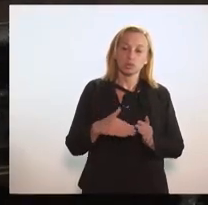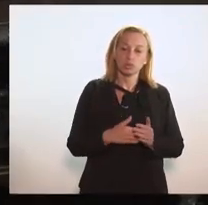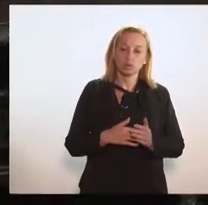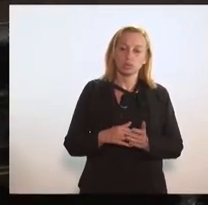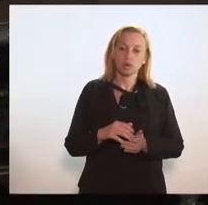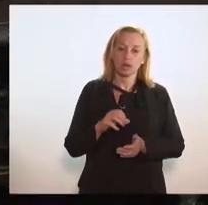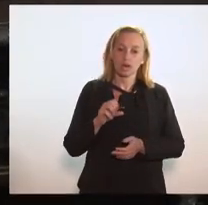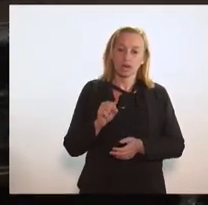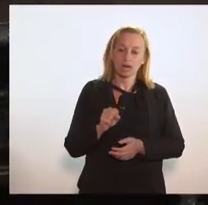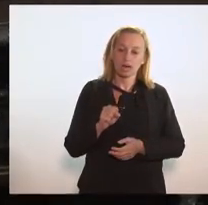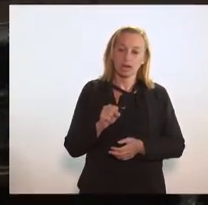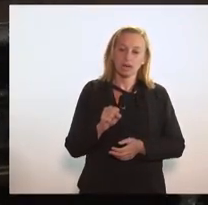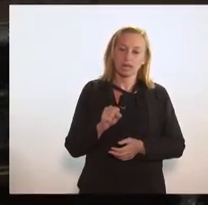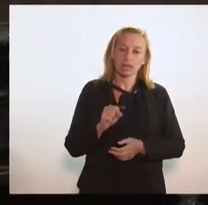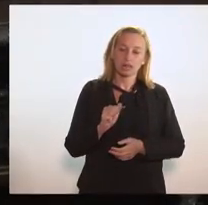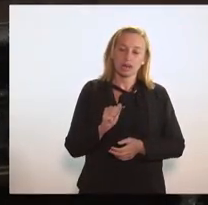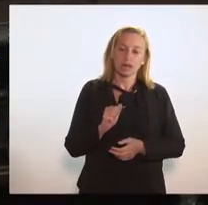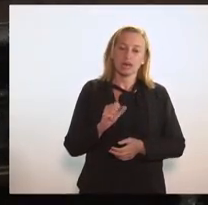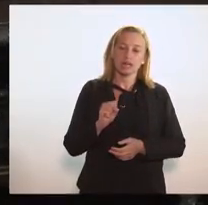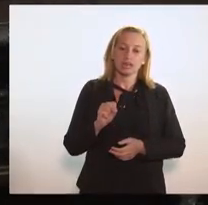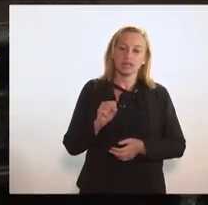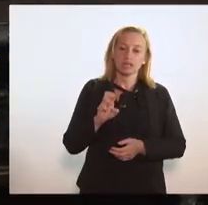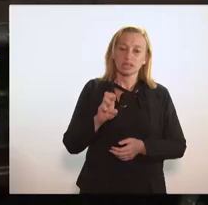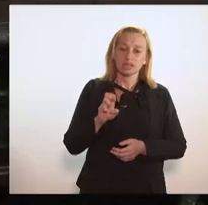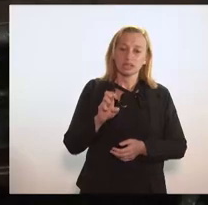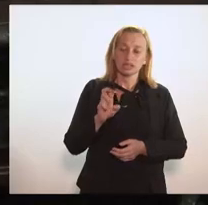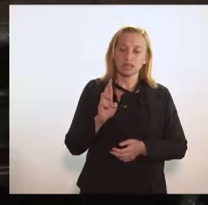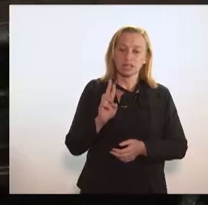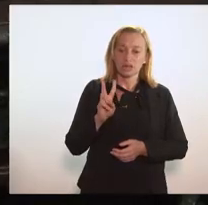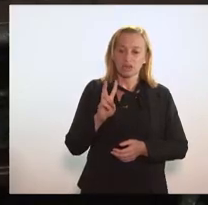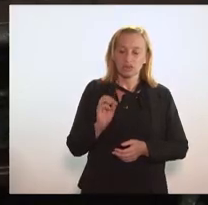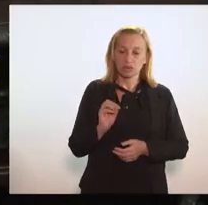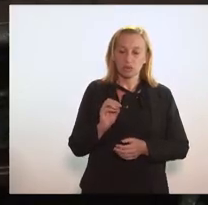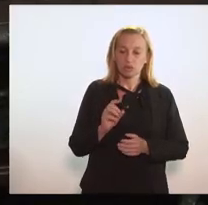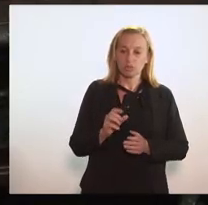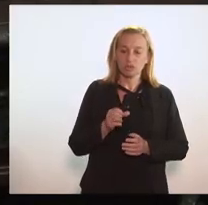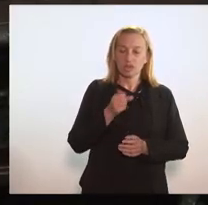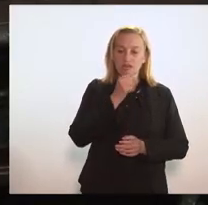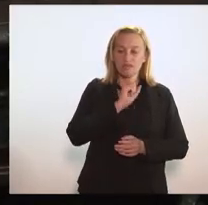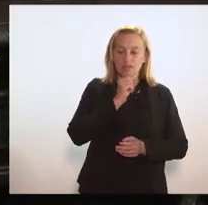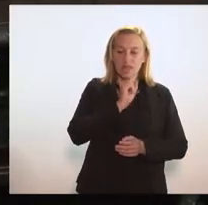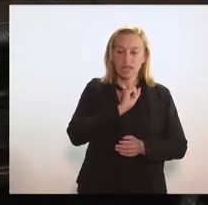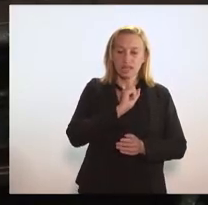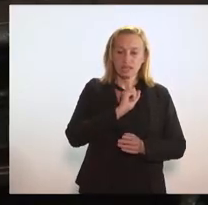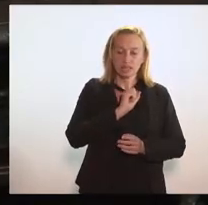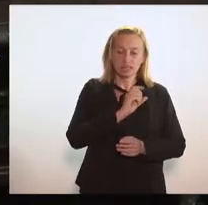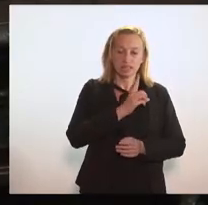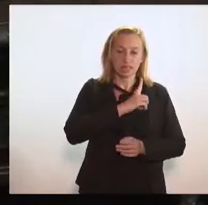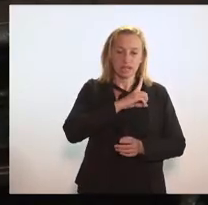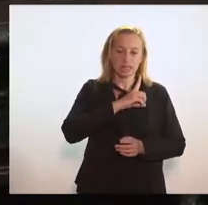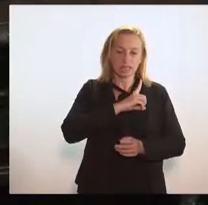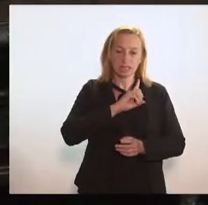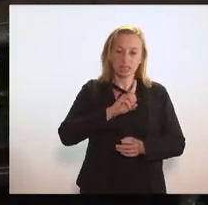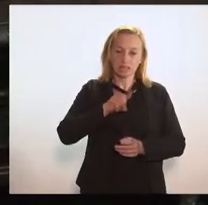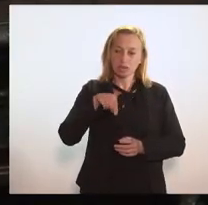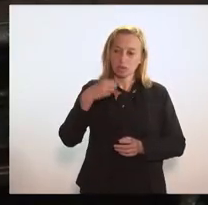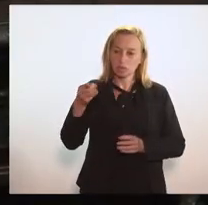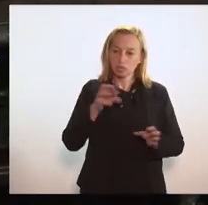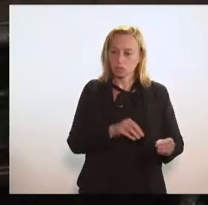acervo da antiga delegacia força de locado numa outra Delegacia da seu